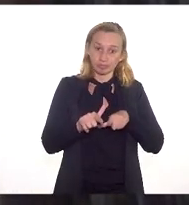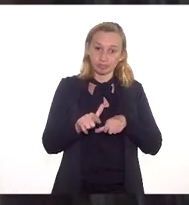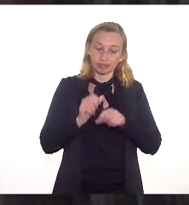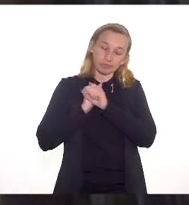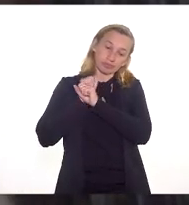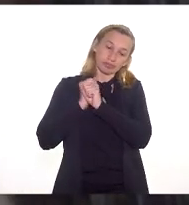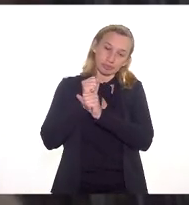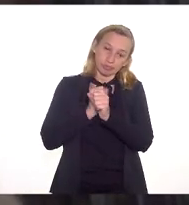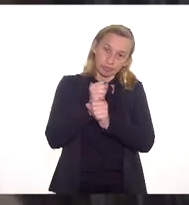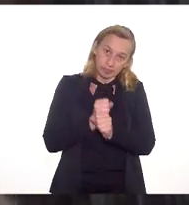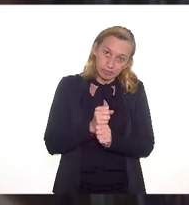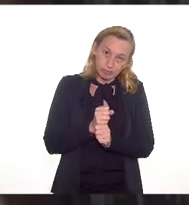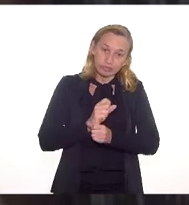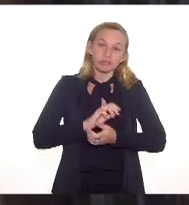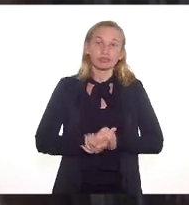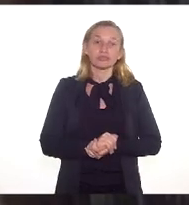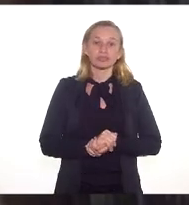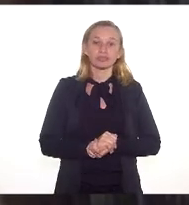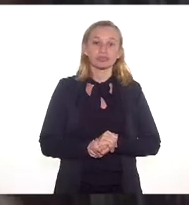tempo em cima de